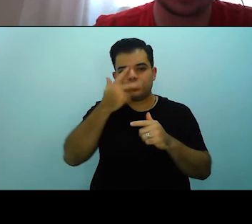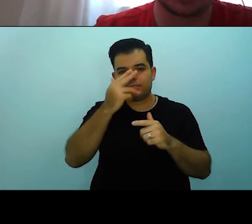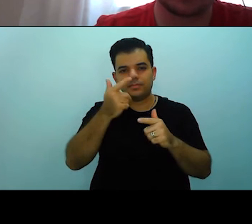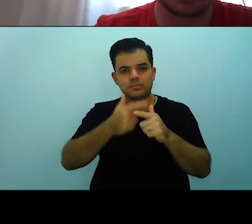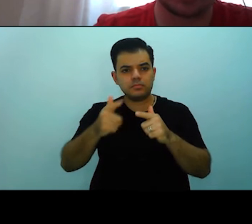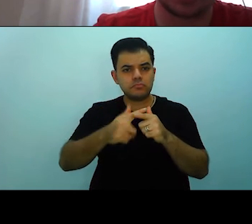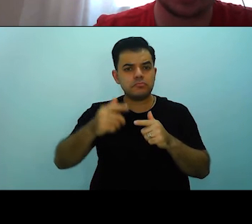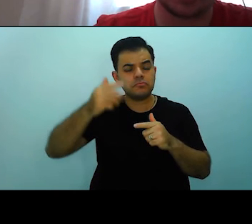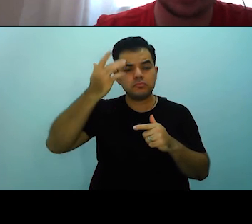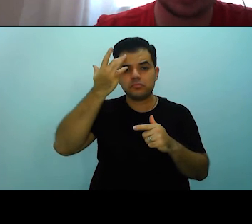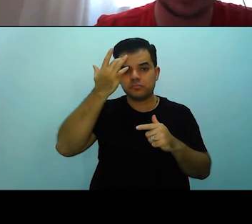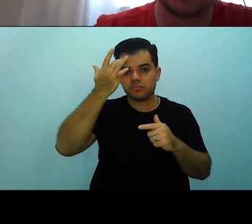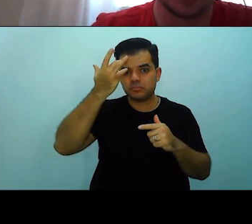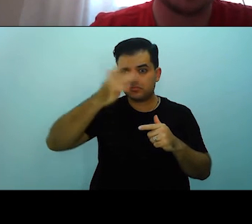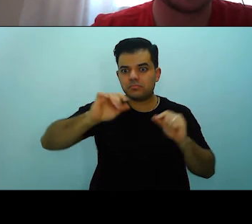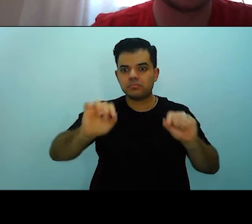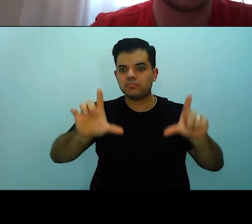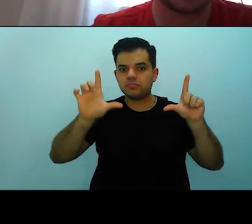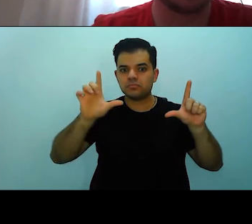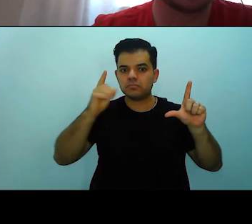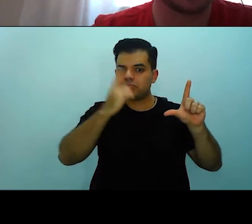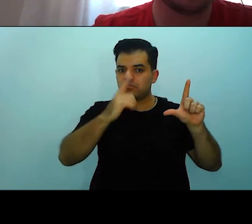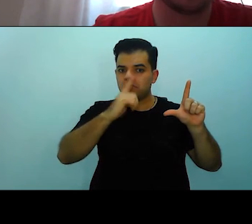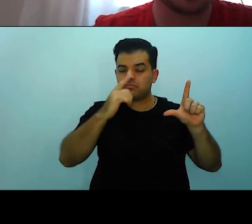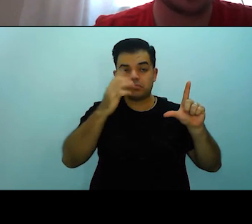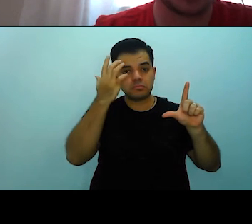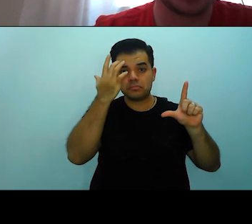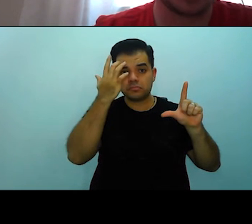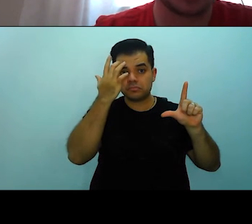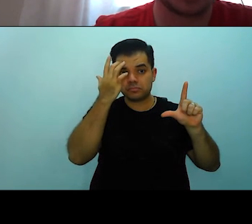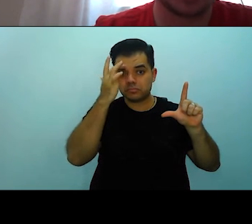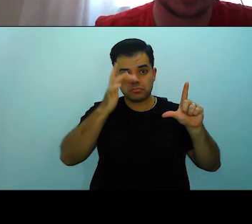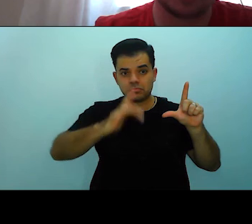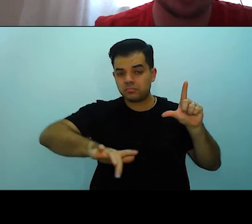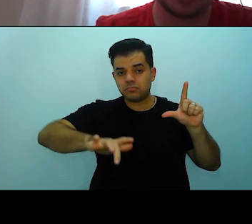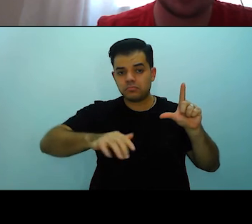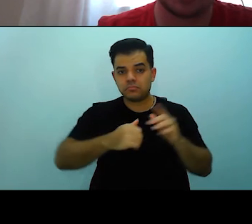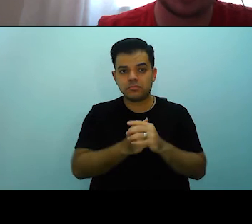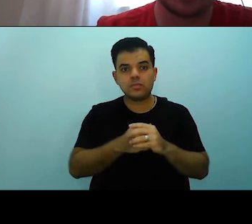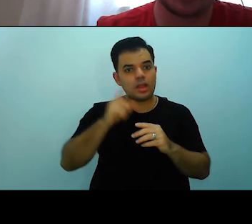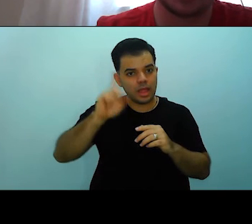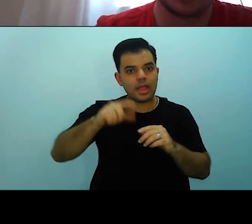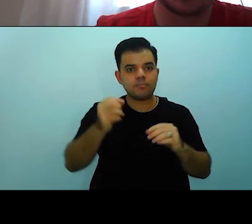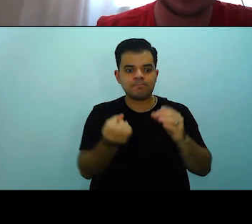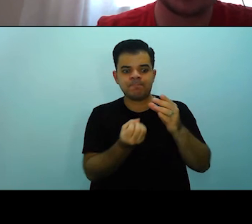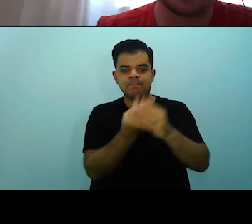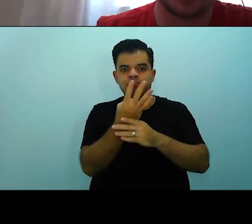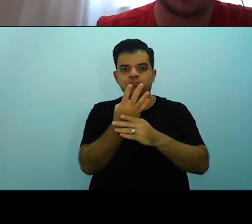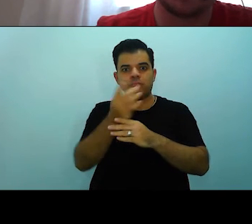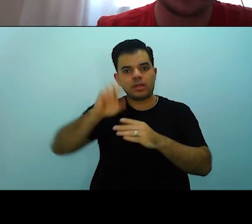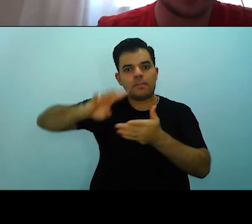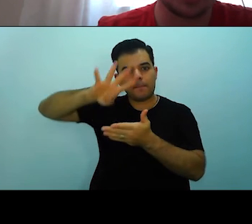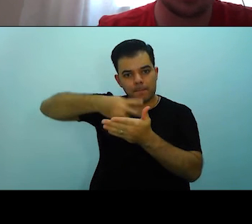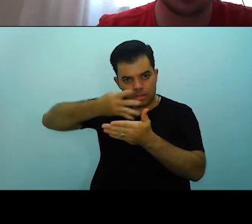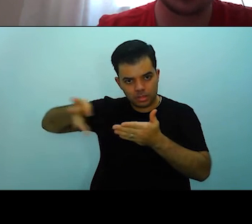Mas eu não sei se ele vai conseguir gerar aqui. Mas ele gera, pessoal, uma planilha, né?